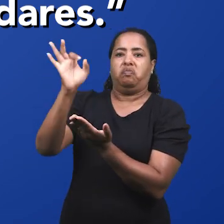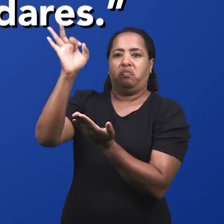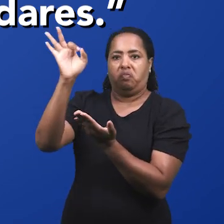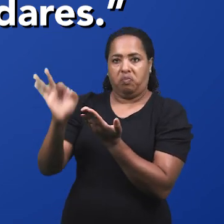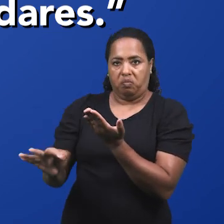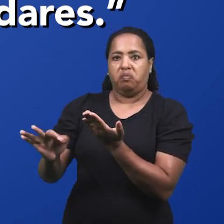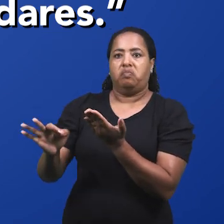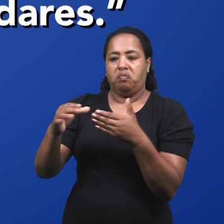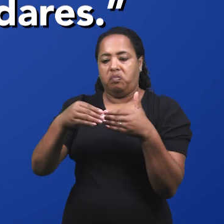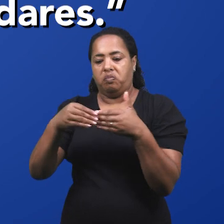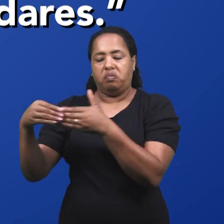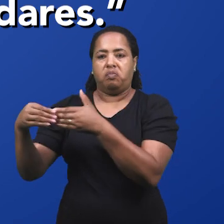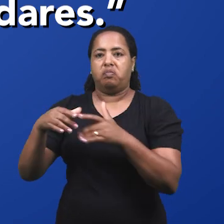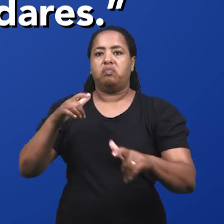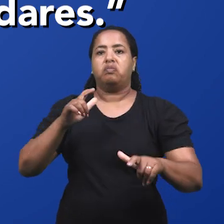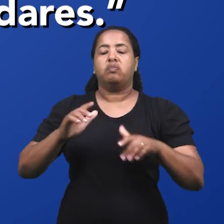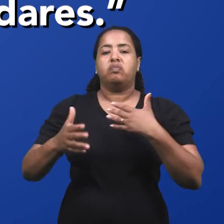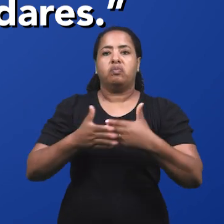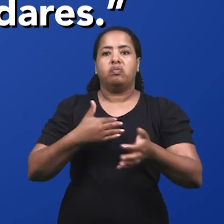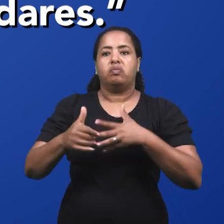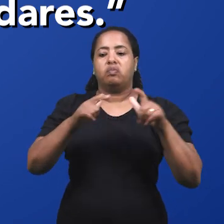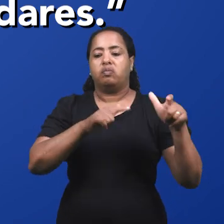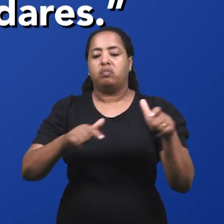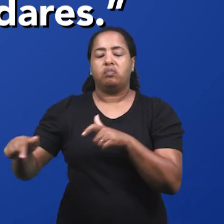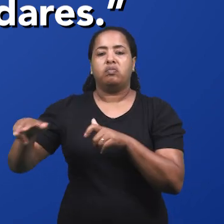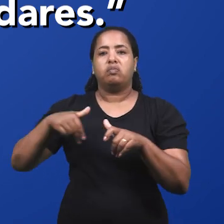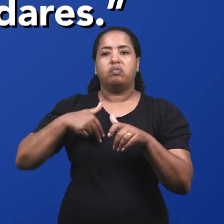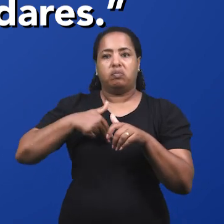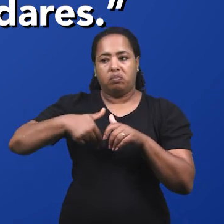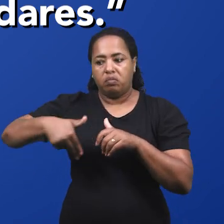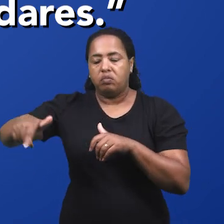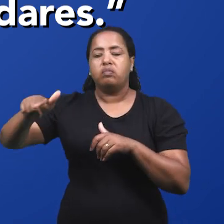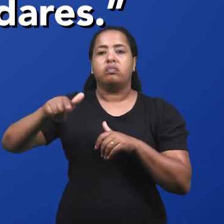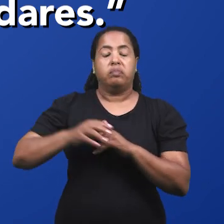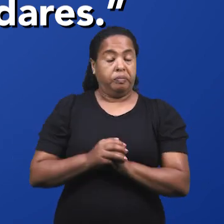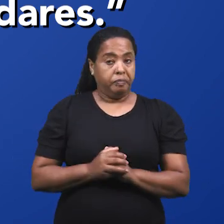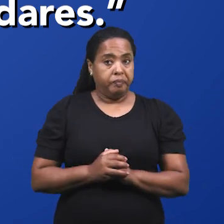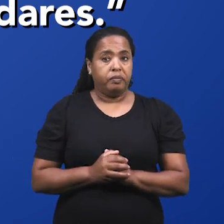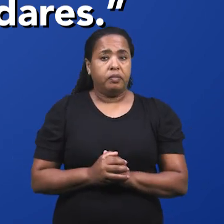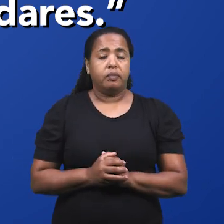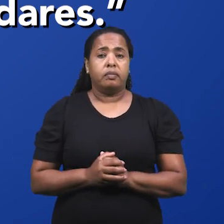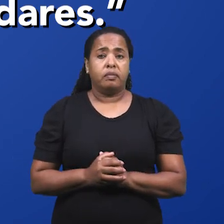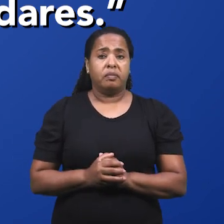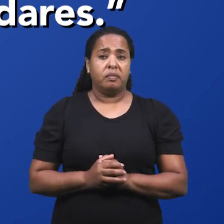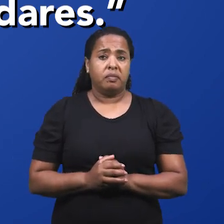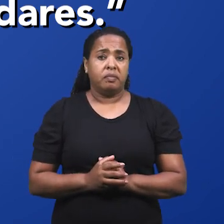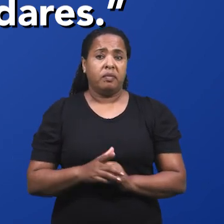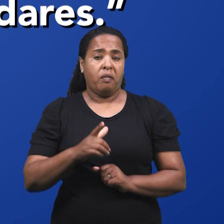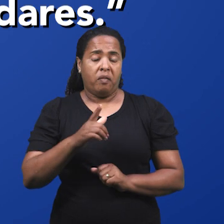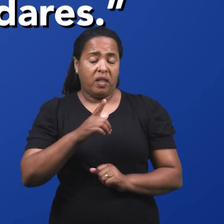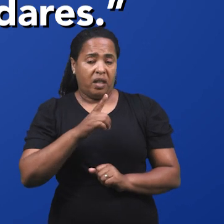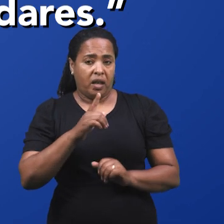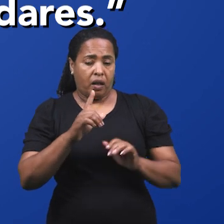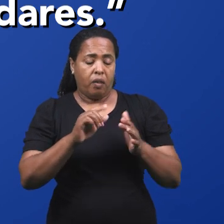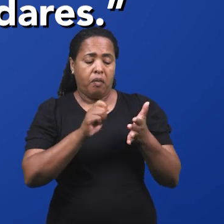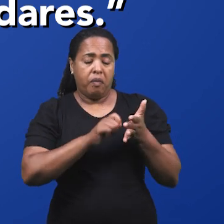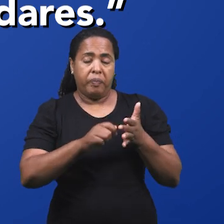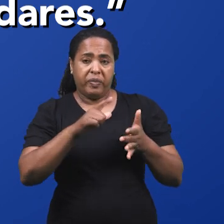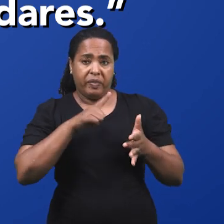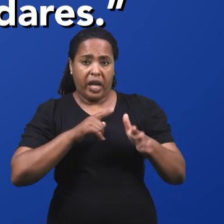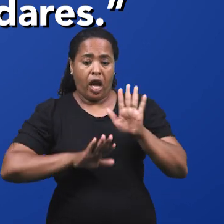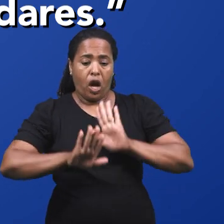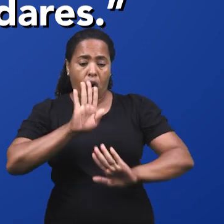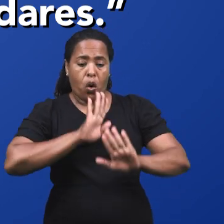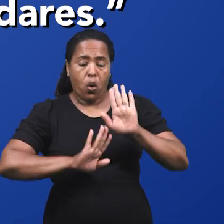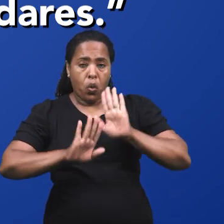para a direita, nem para a esquerda, para que prudentemente te conduzas por onde quer que andares. Meus irmãos, na